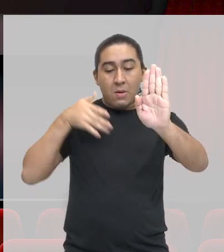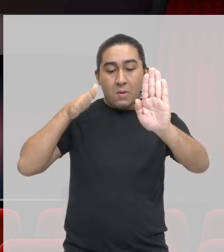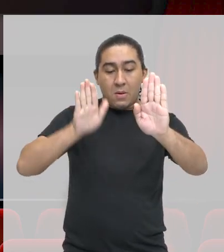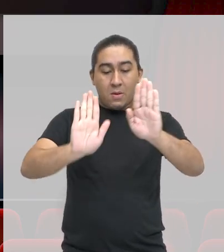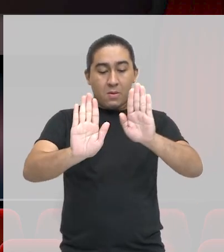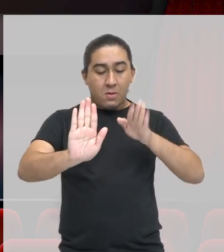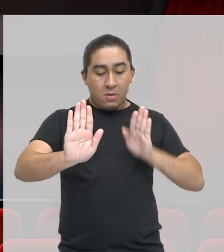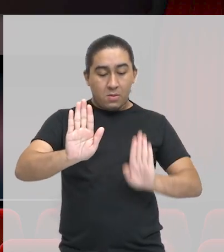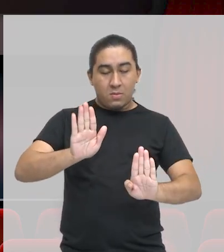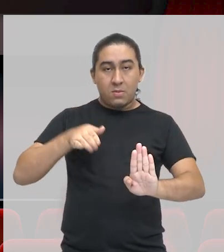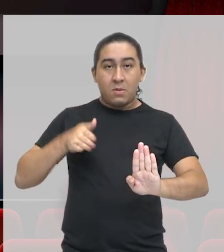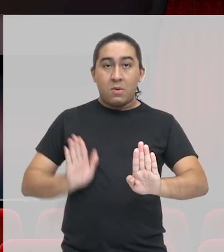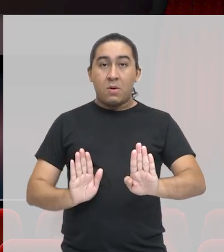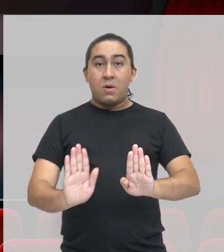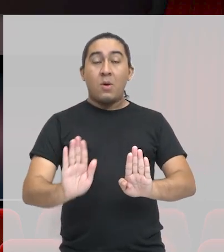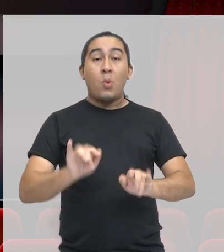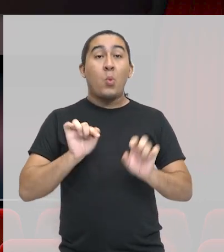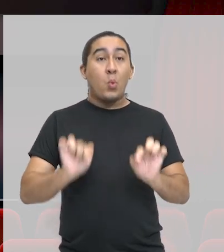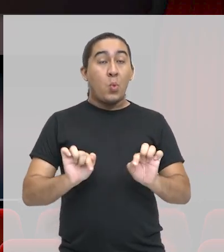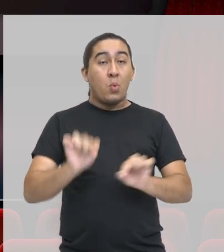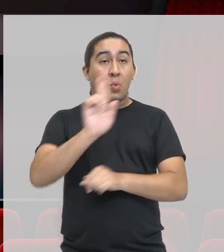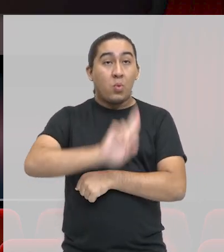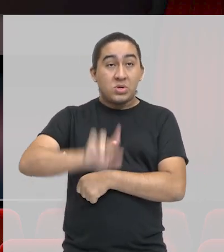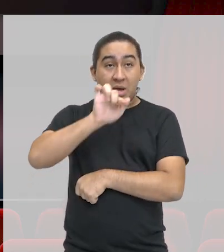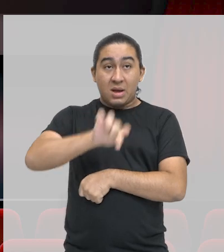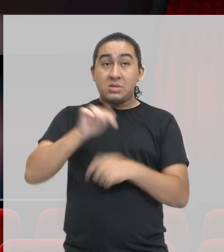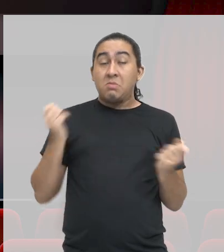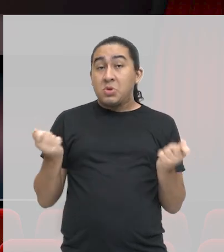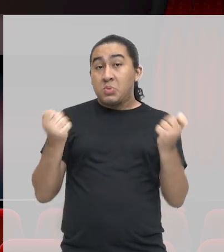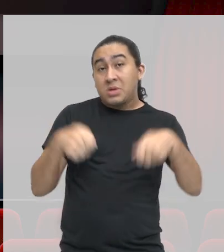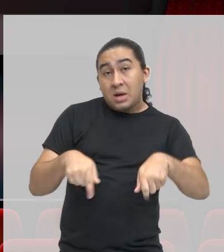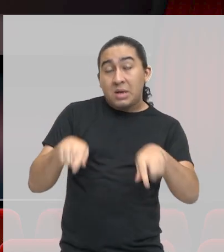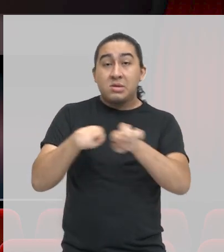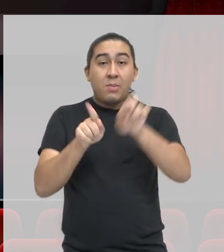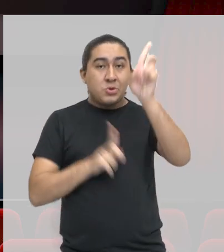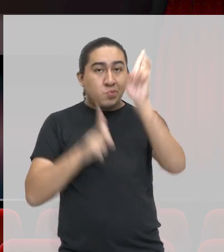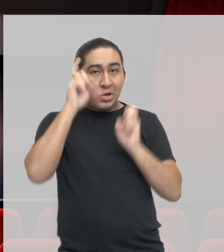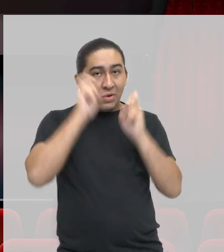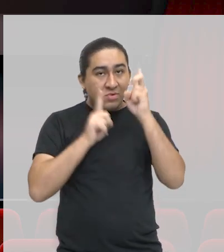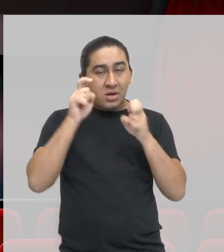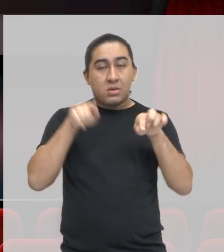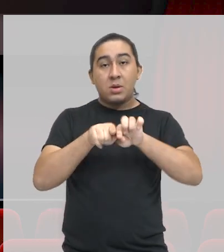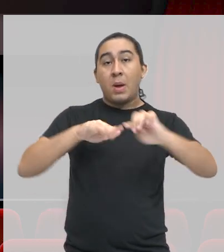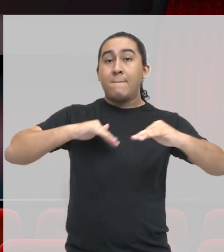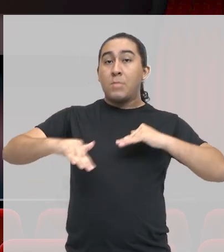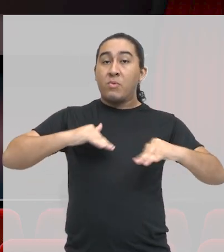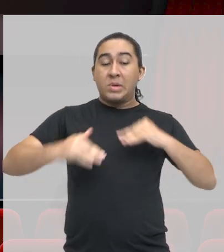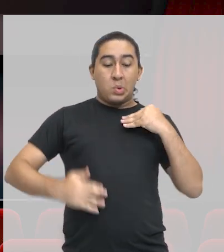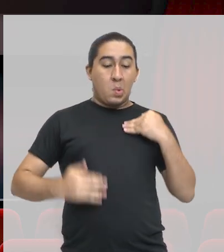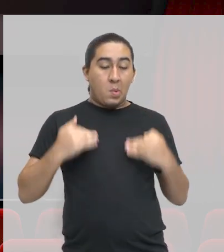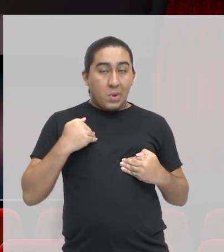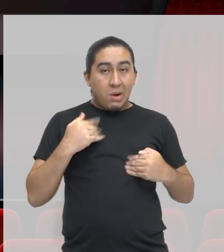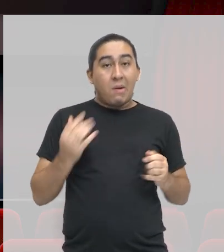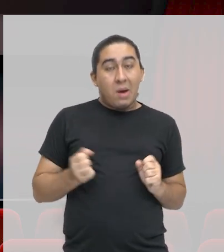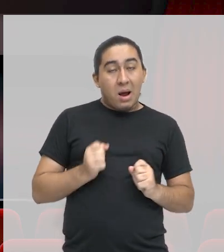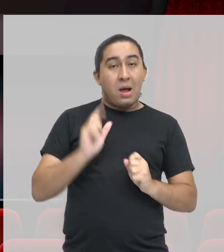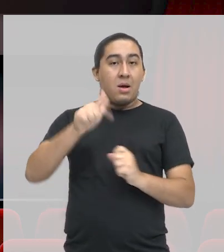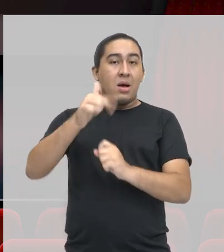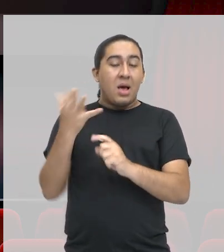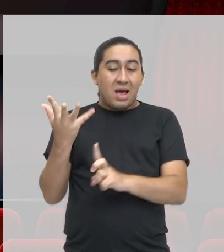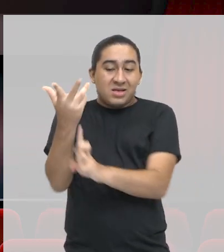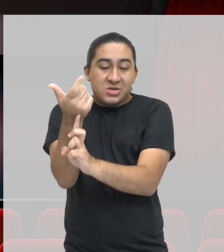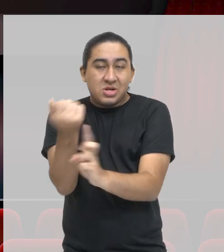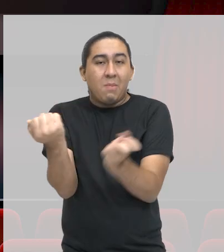Então, por meio da mímica, por meio de gesto, expressões faciais e movimentos corporais, os artistas